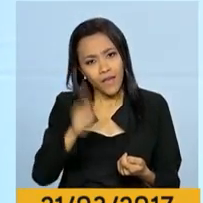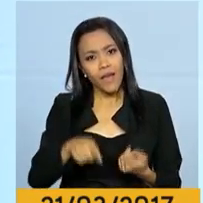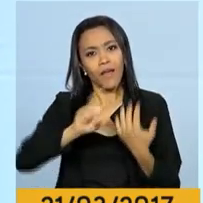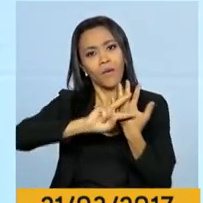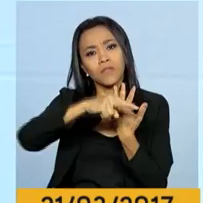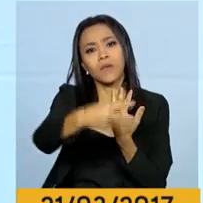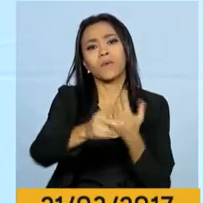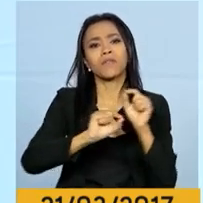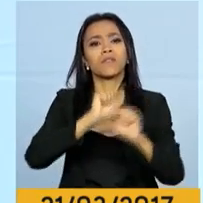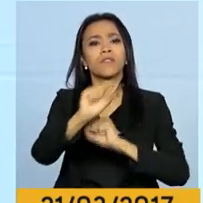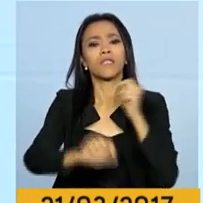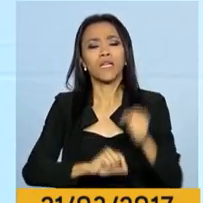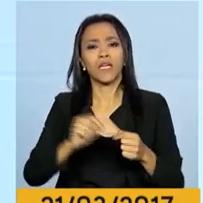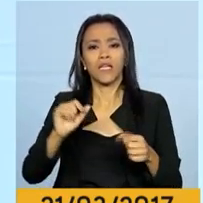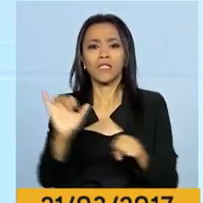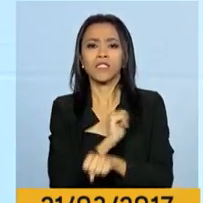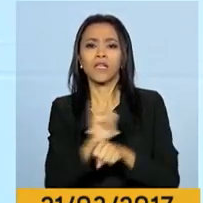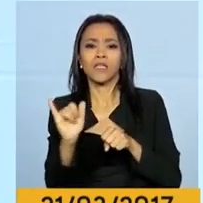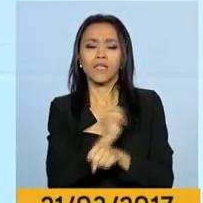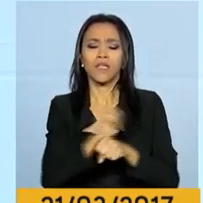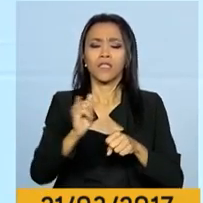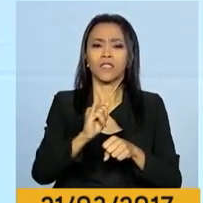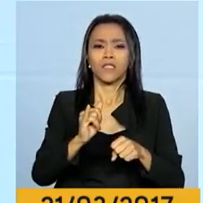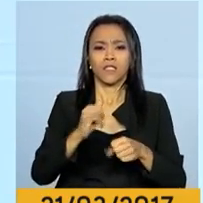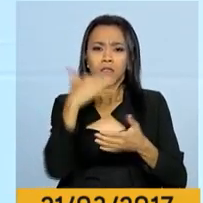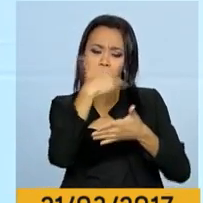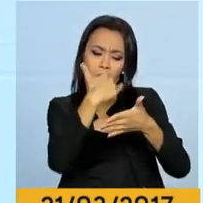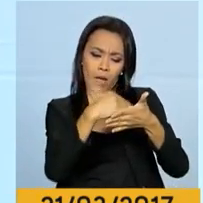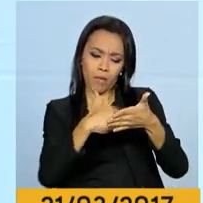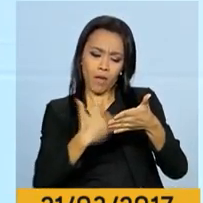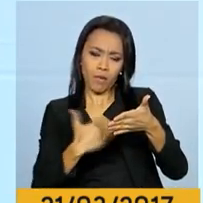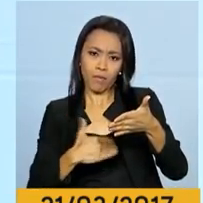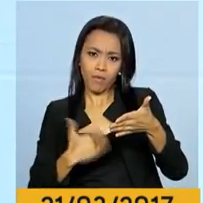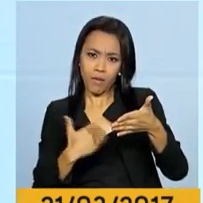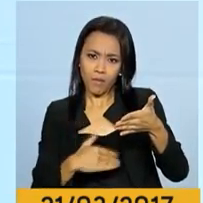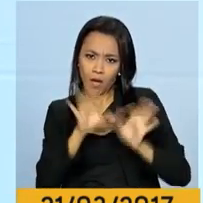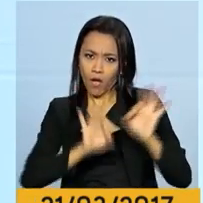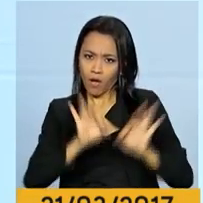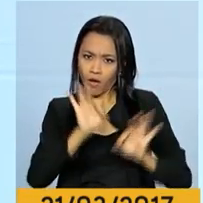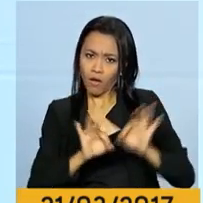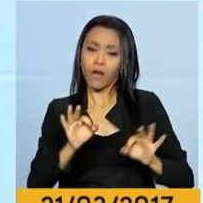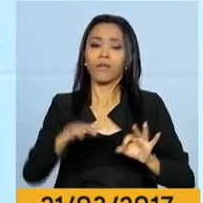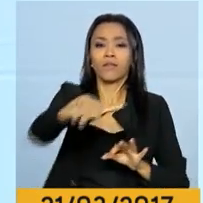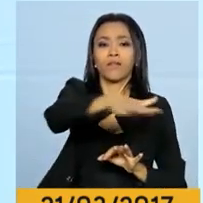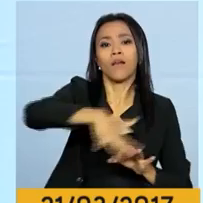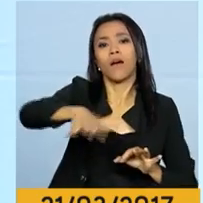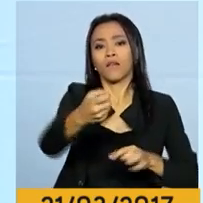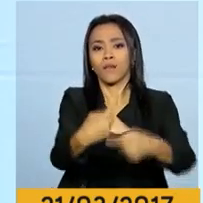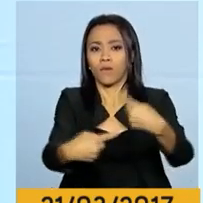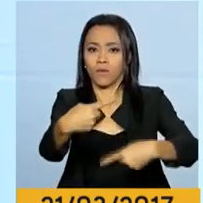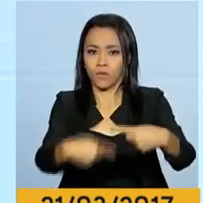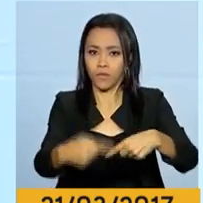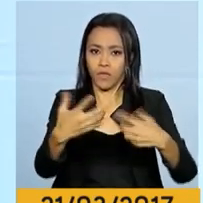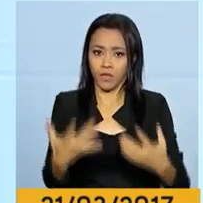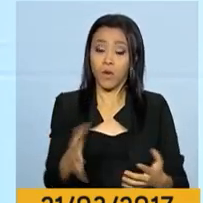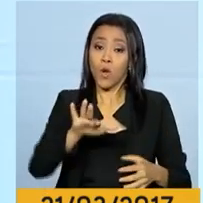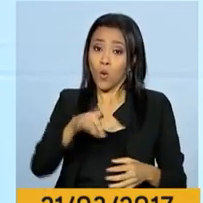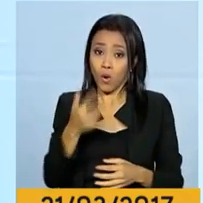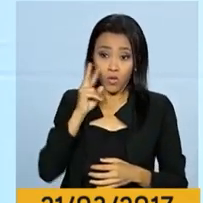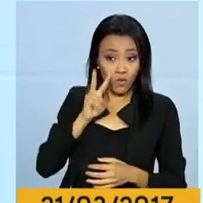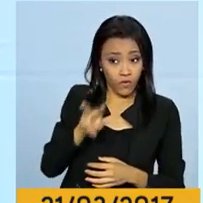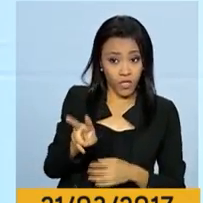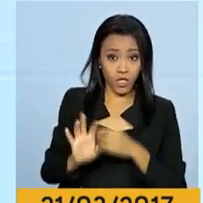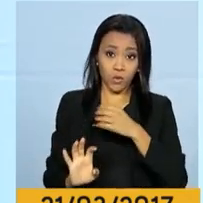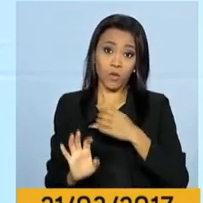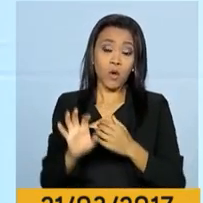das medidas econômicas que vêm sendo tomadas no país. Quando eu vejo que uma agência